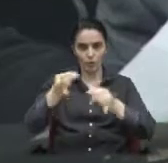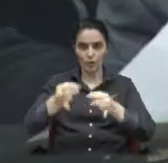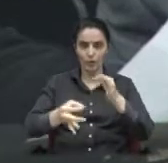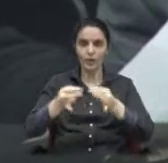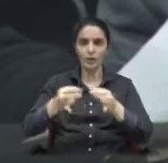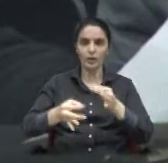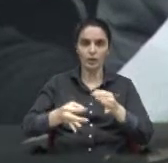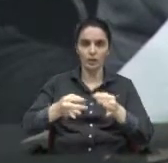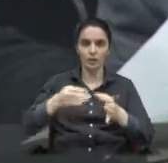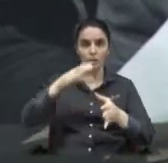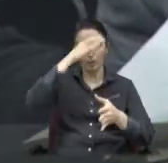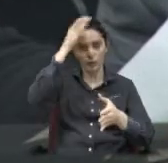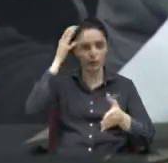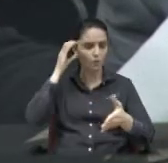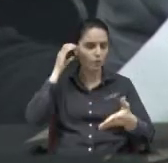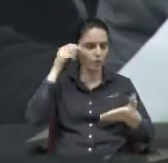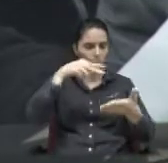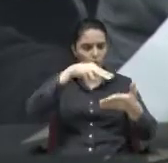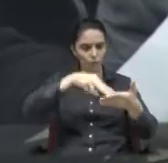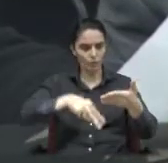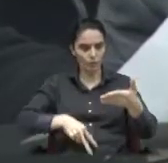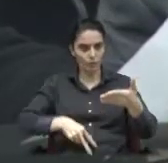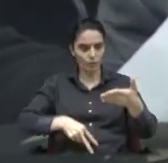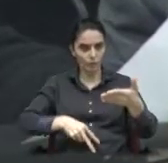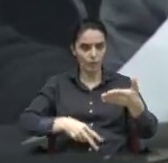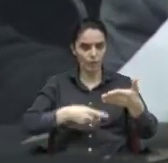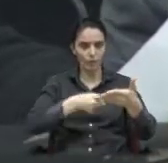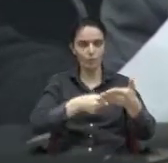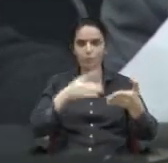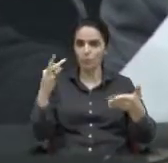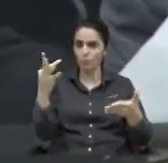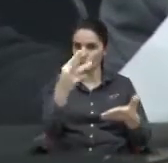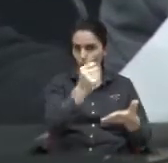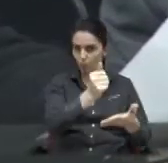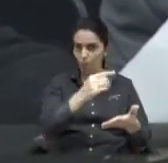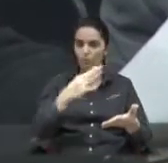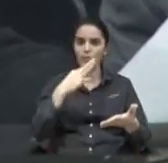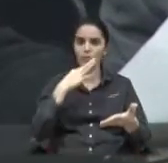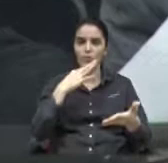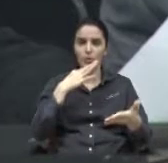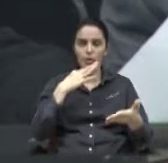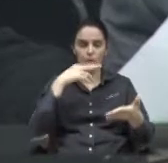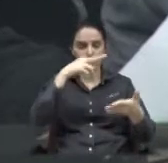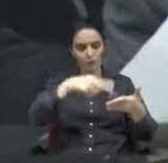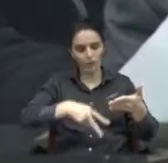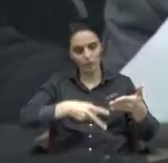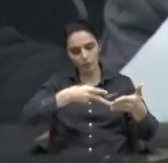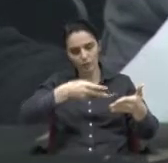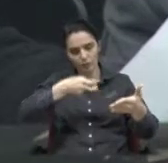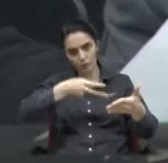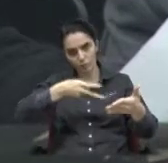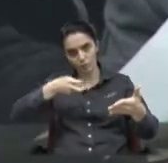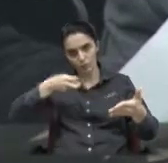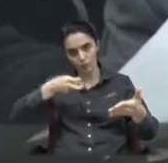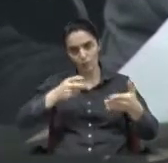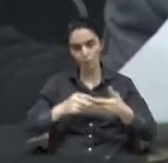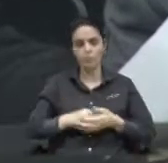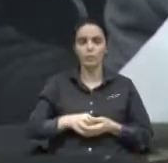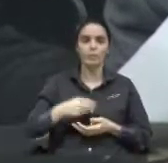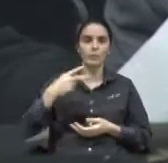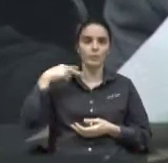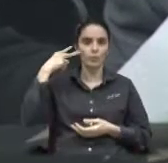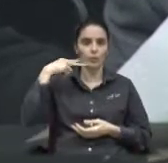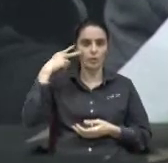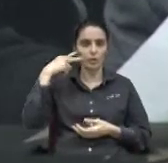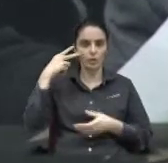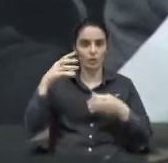parecer favorável para ser devidamente conhecido e analisado pelos demais senhores vereadores